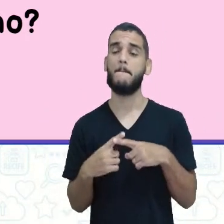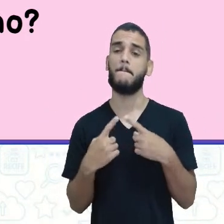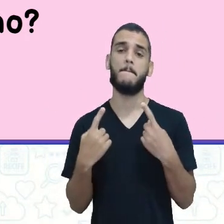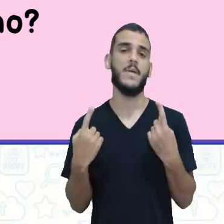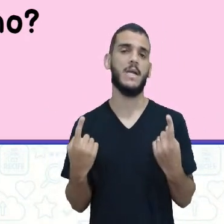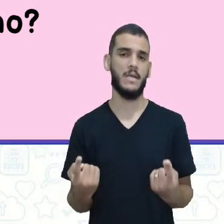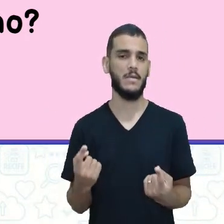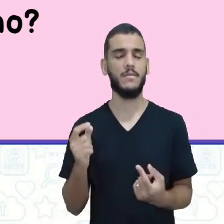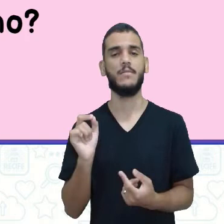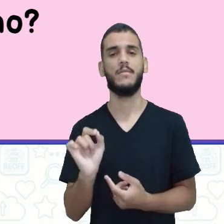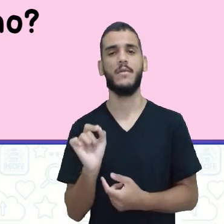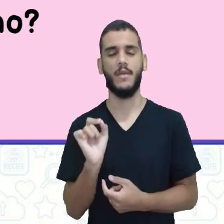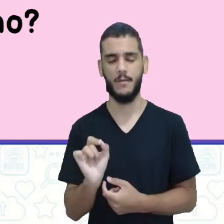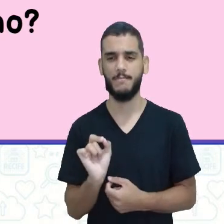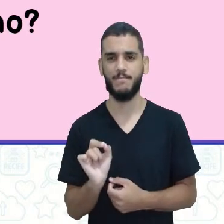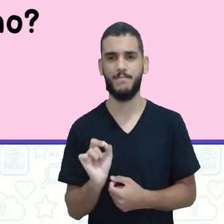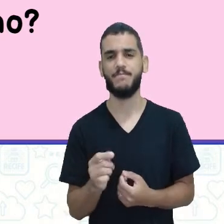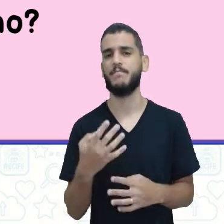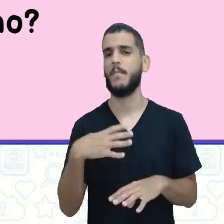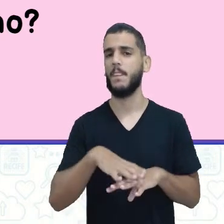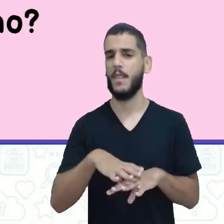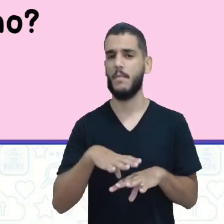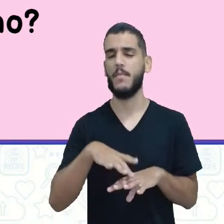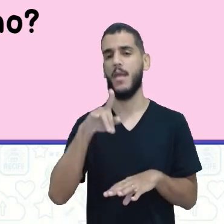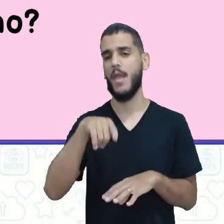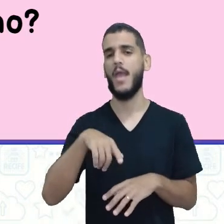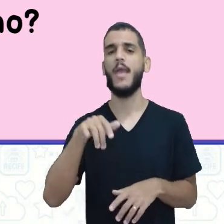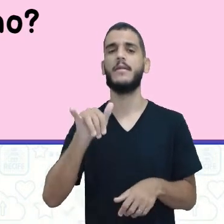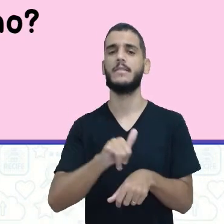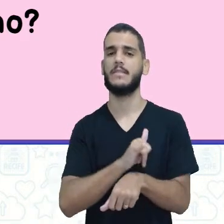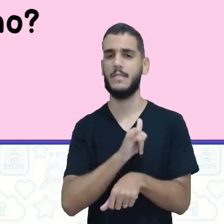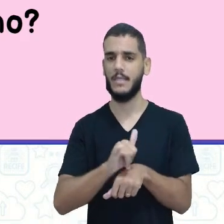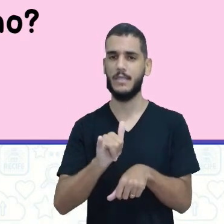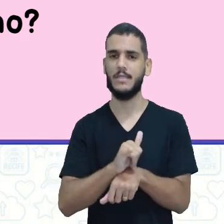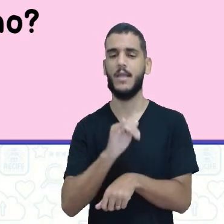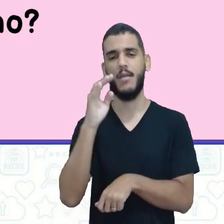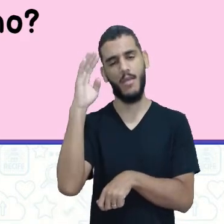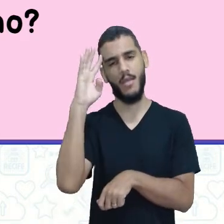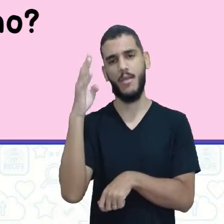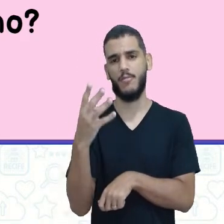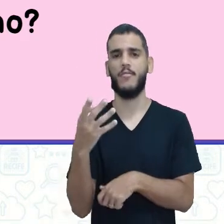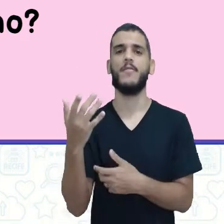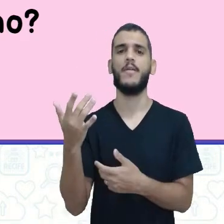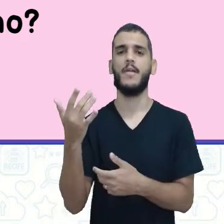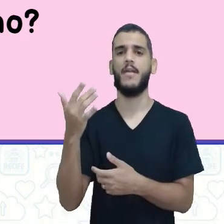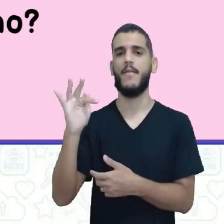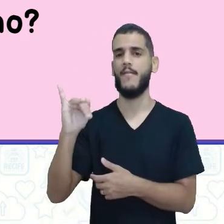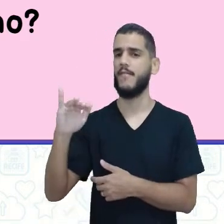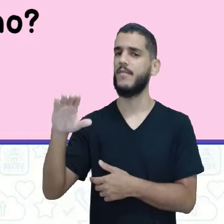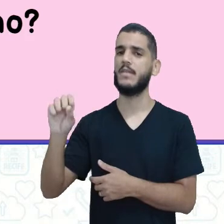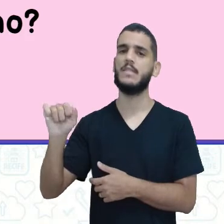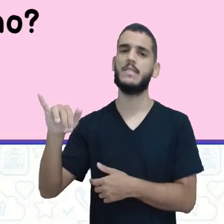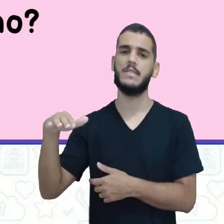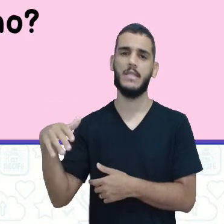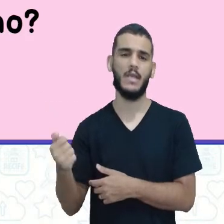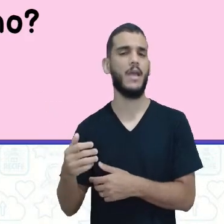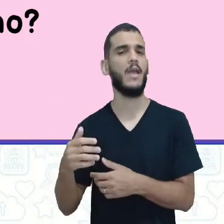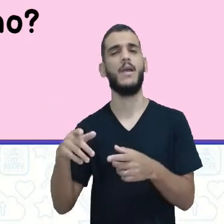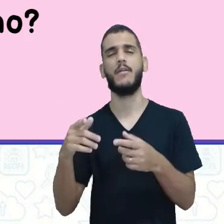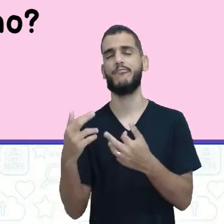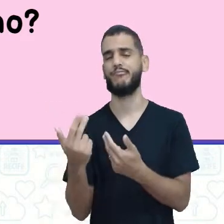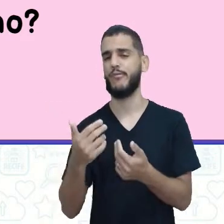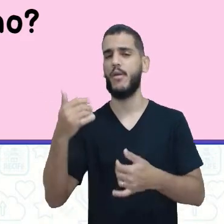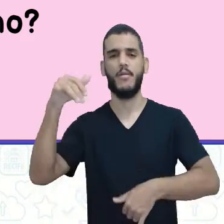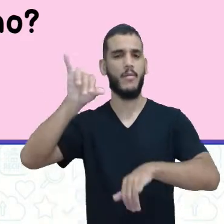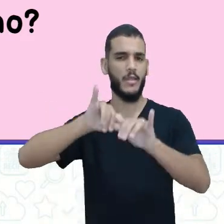Mas a matemática é uma ferramenta para resolver problemas de física, como de química, biologia e